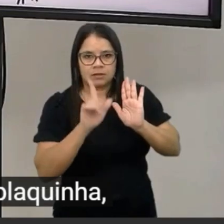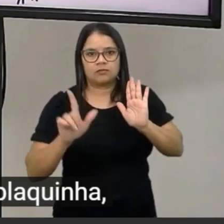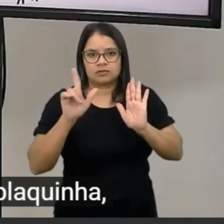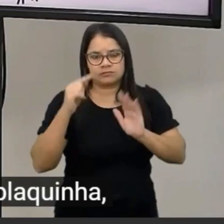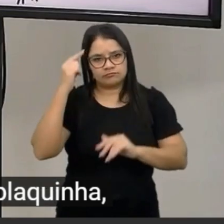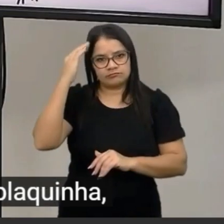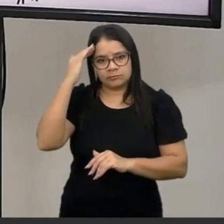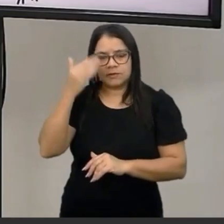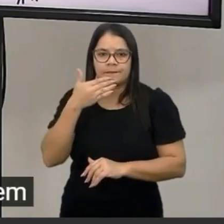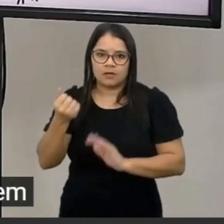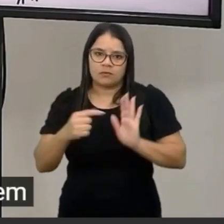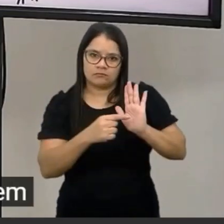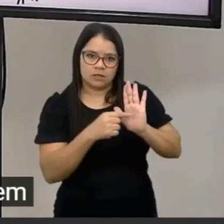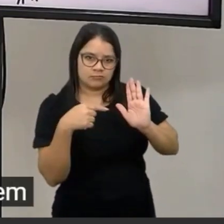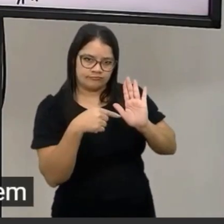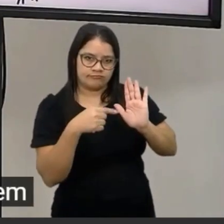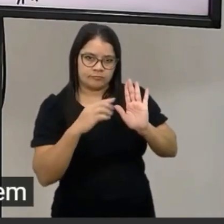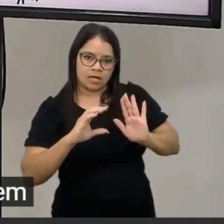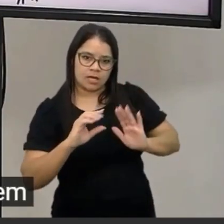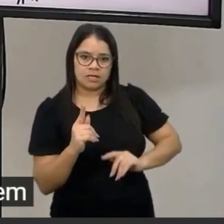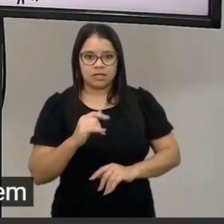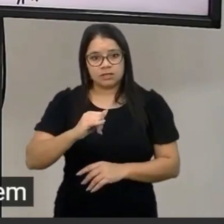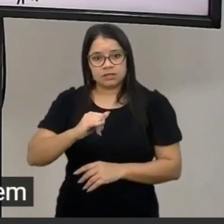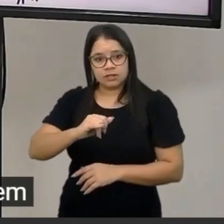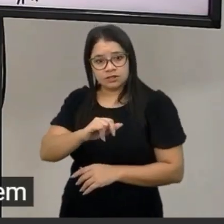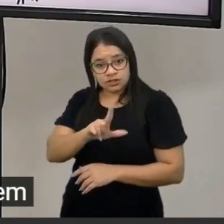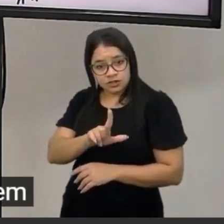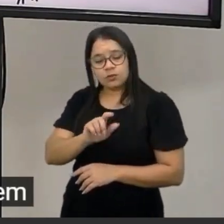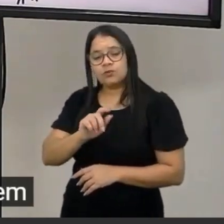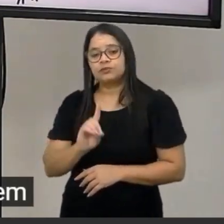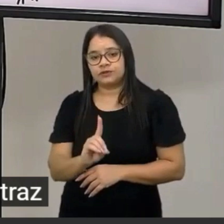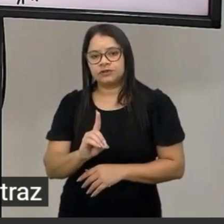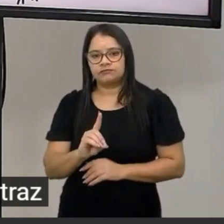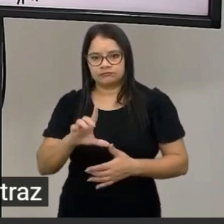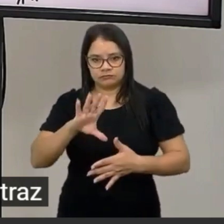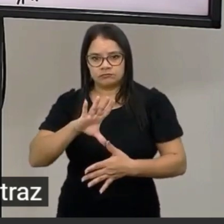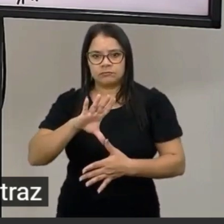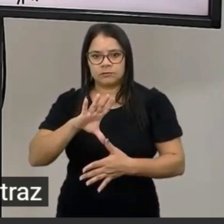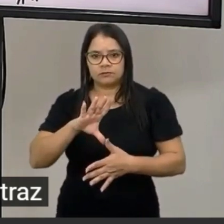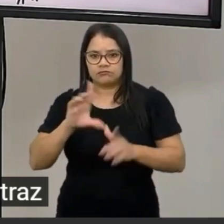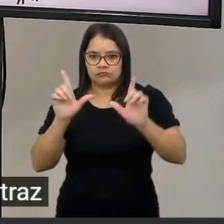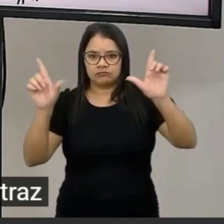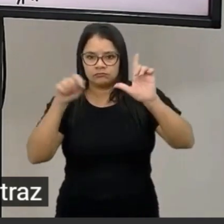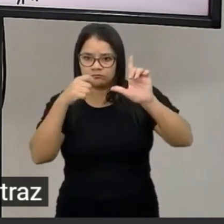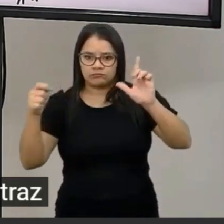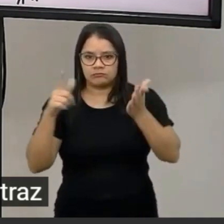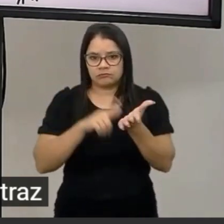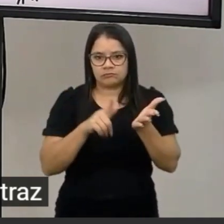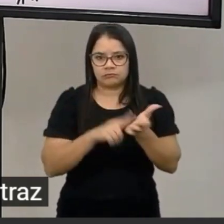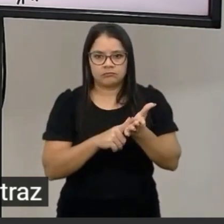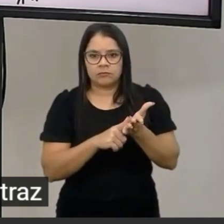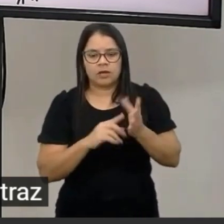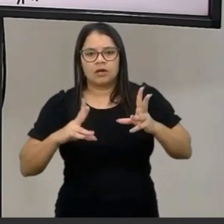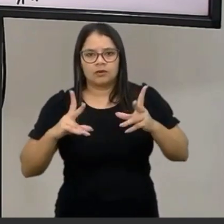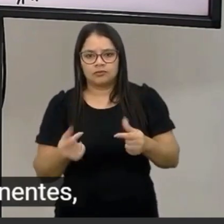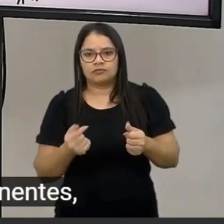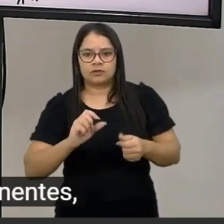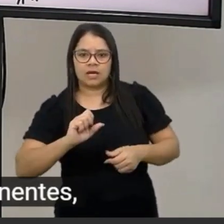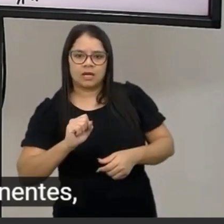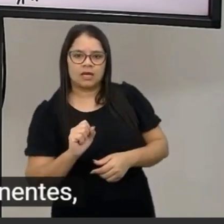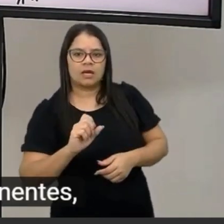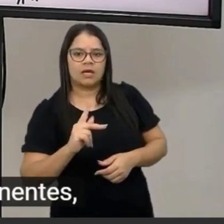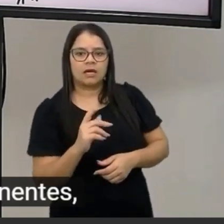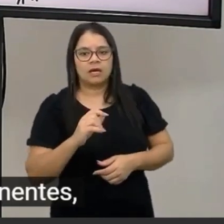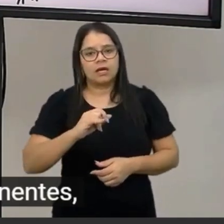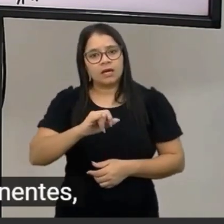fazer essa analogia para que eles entendam essa plaquinha aí, a shield. Mapeamento de funções. Então, escreva em um quadro ou cartaz as ações da shield. O material